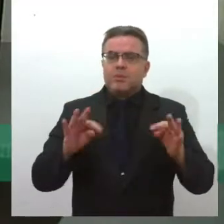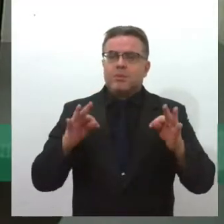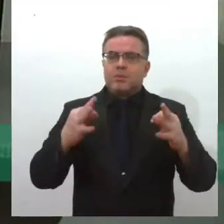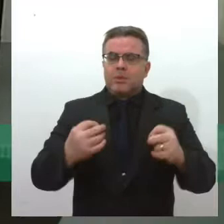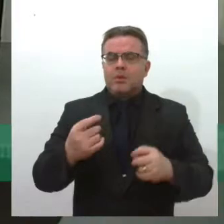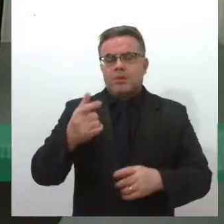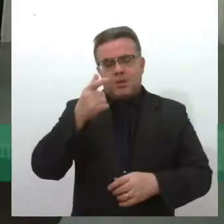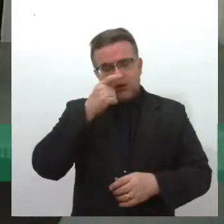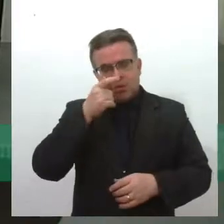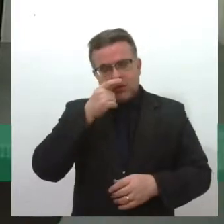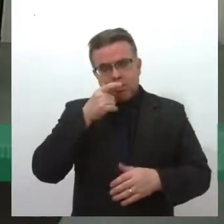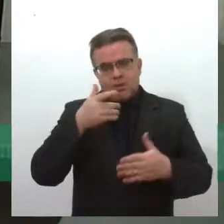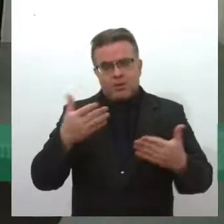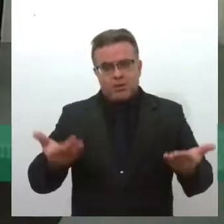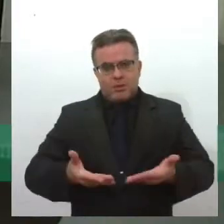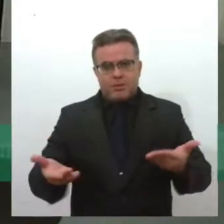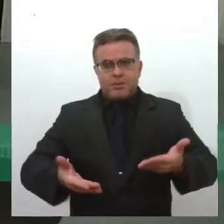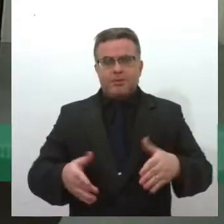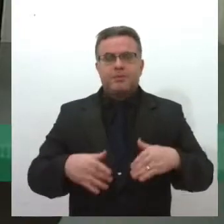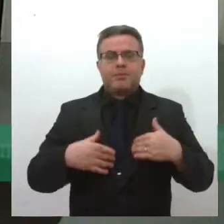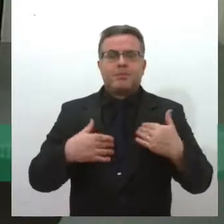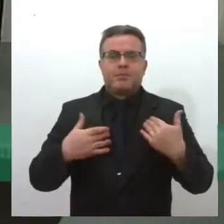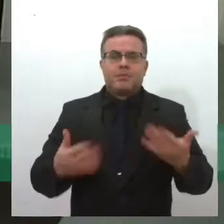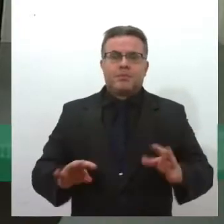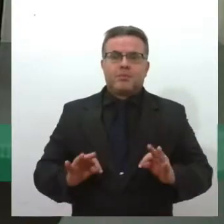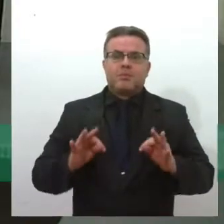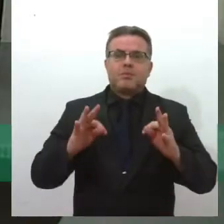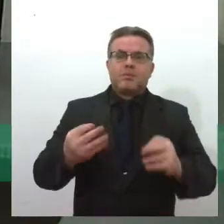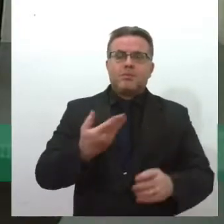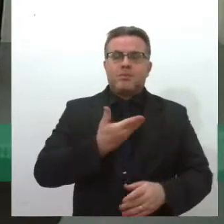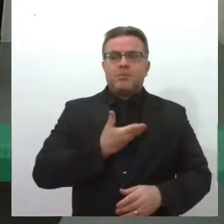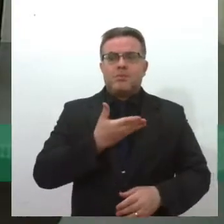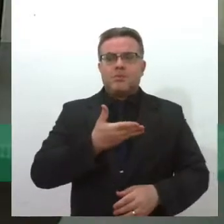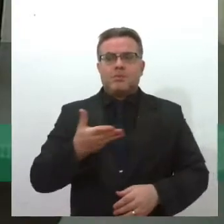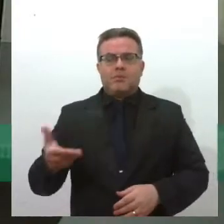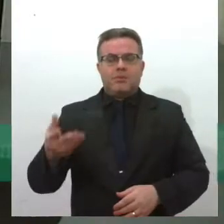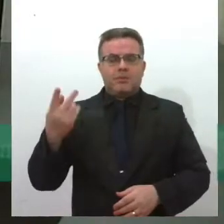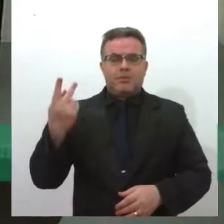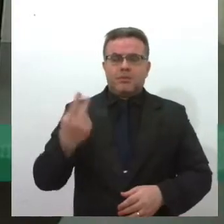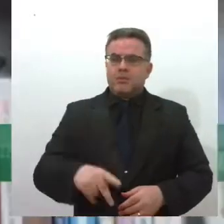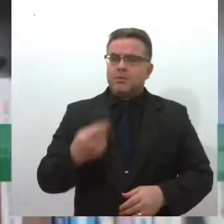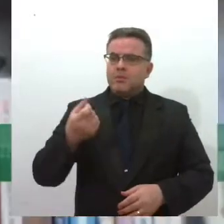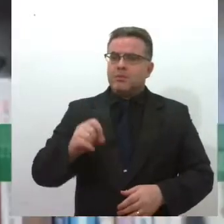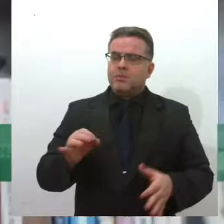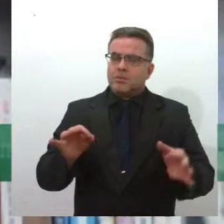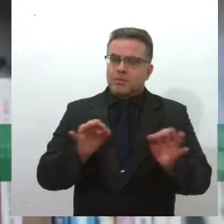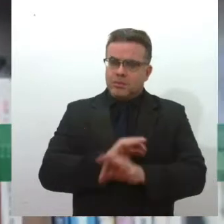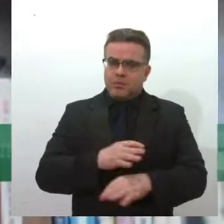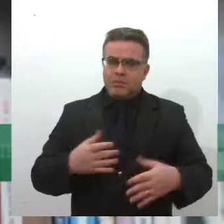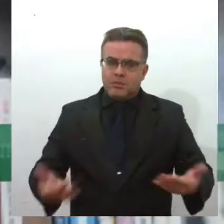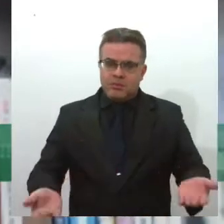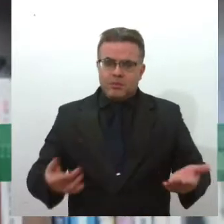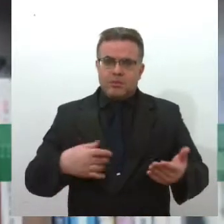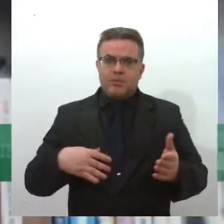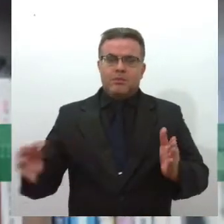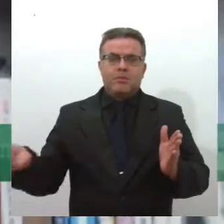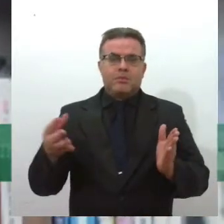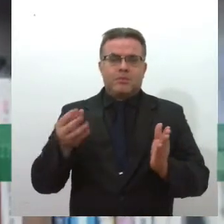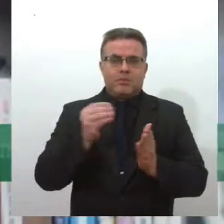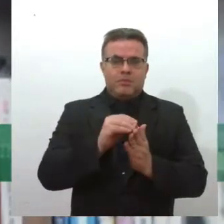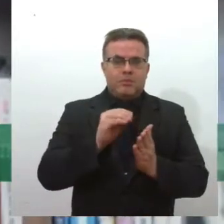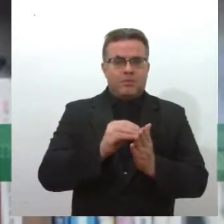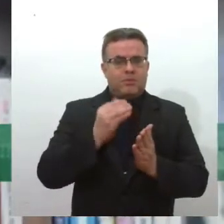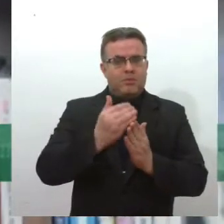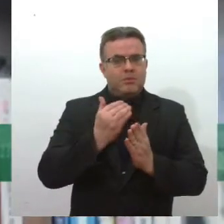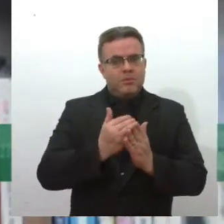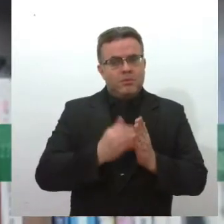acompanham aqui no Congresso em Pauta, todos os amigos do estado de Sergipe. Atualizar uma lei que está em vigor depois